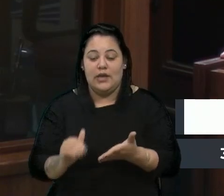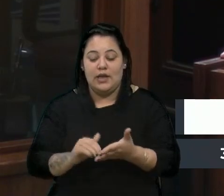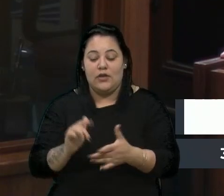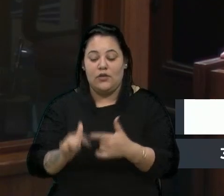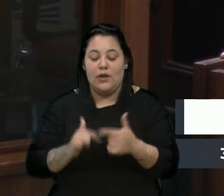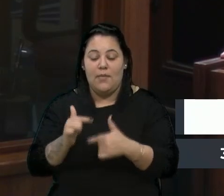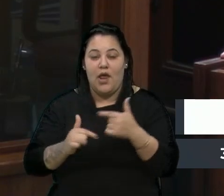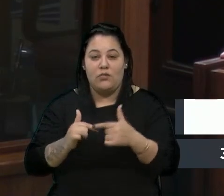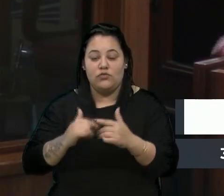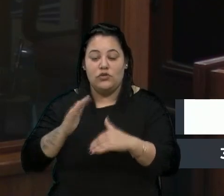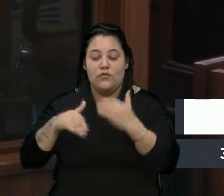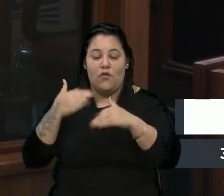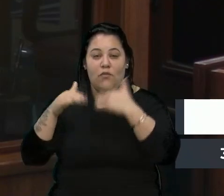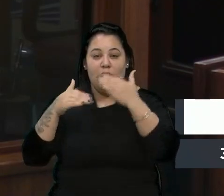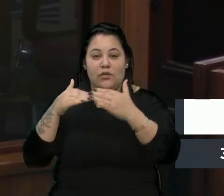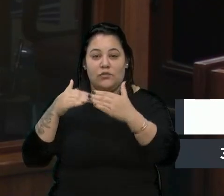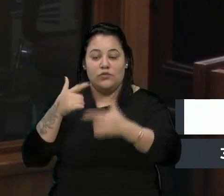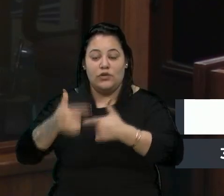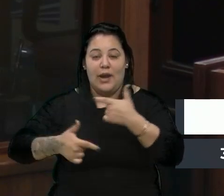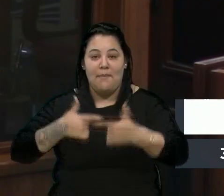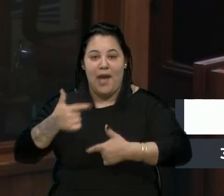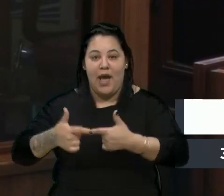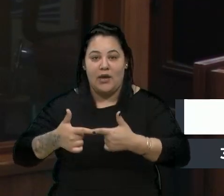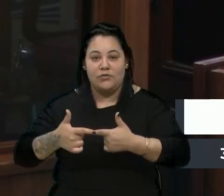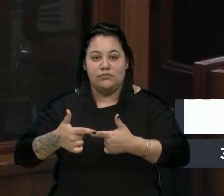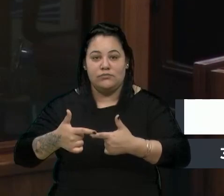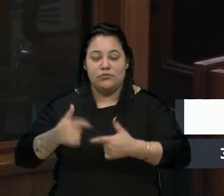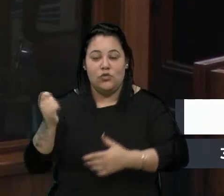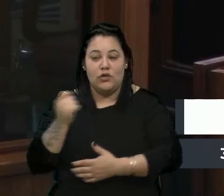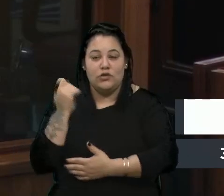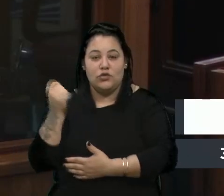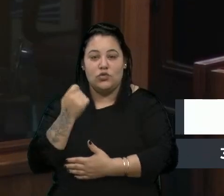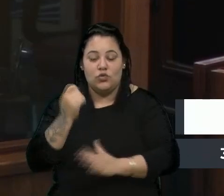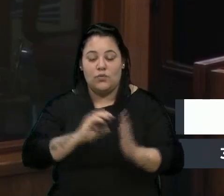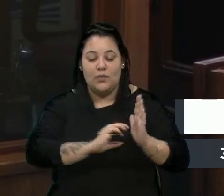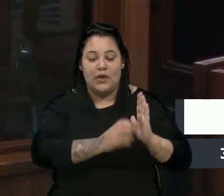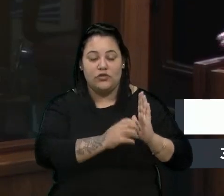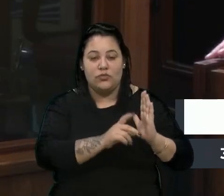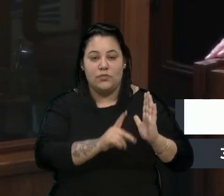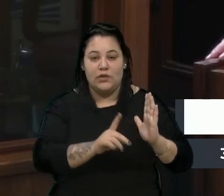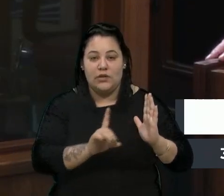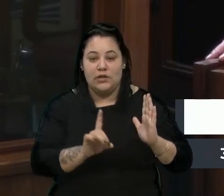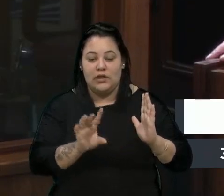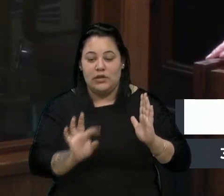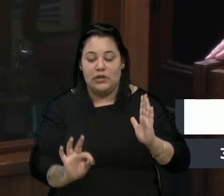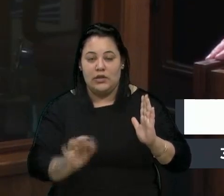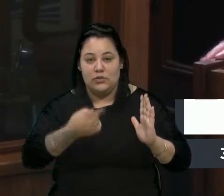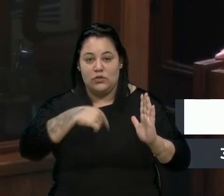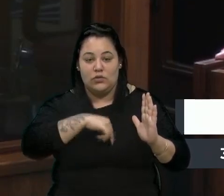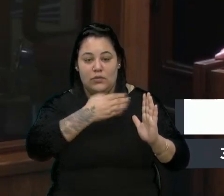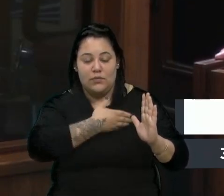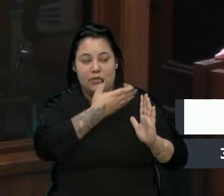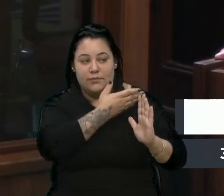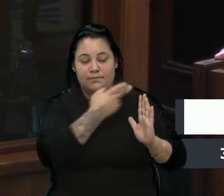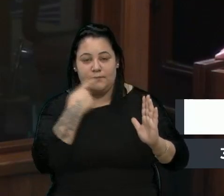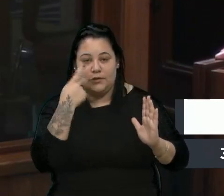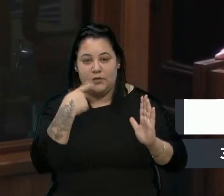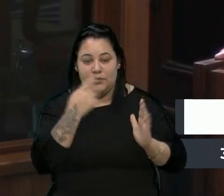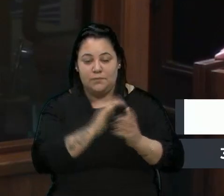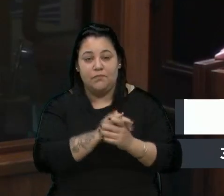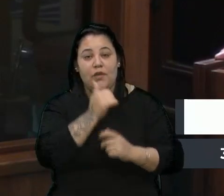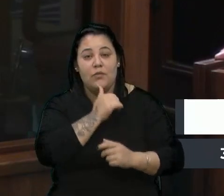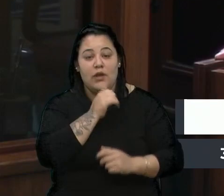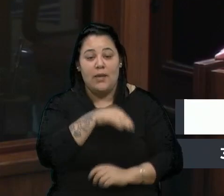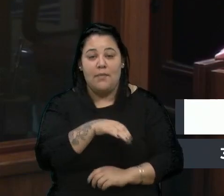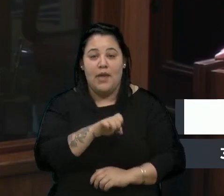Desenvolvimento Profissional do Rio Grande do Sul, do partido PDT também, do nosso amigo vereador, a senhora Melina